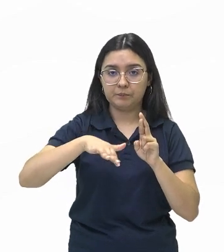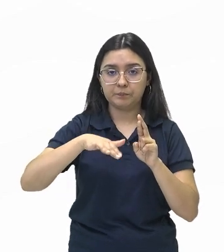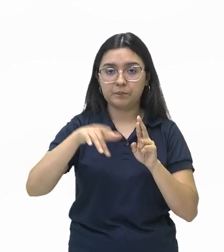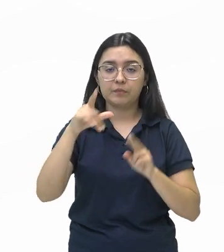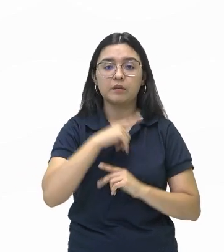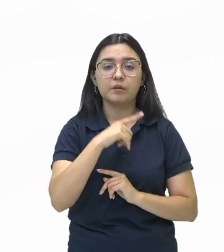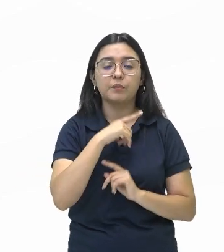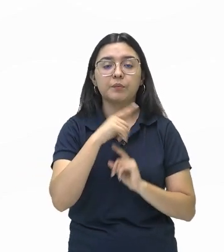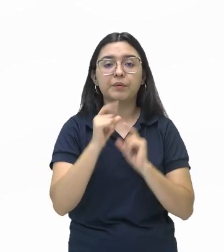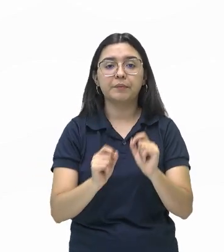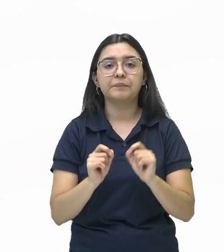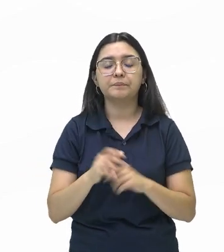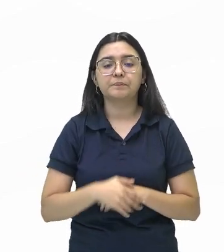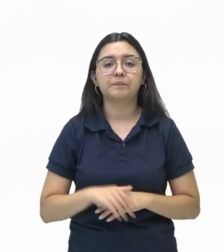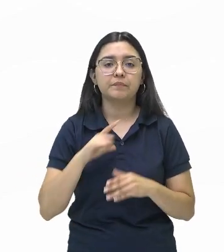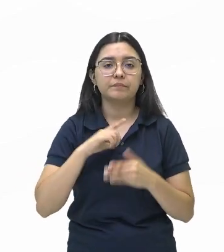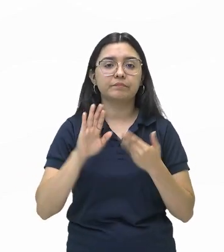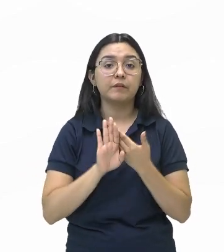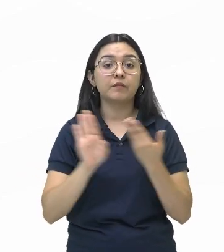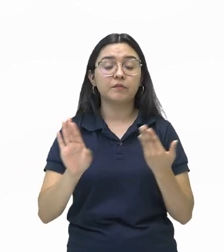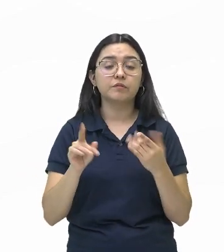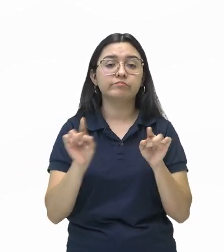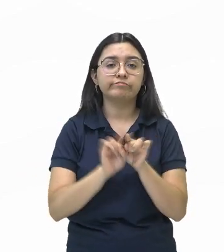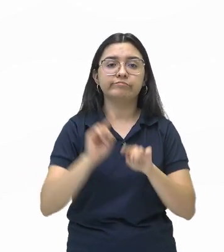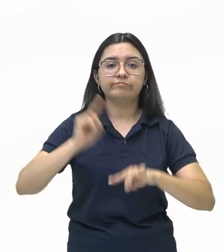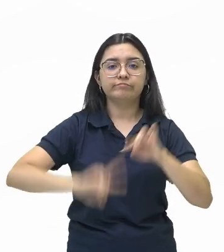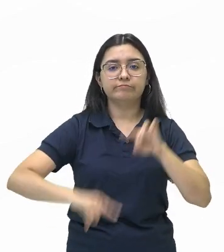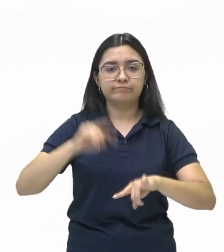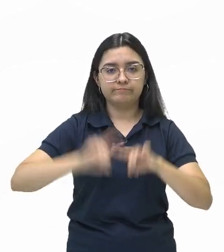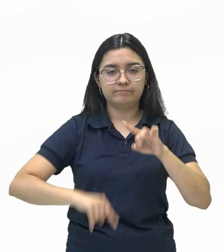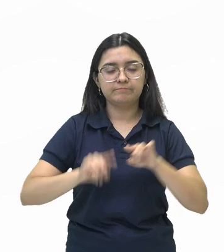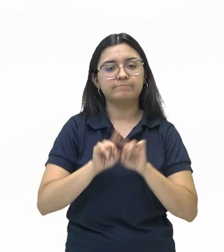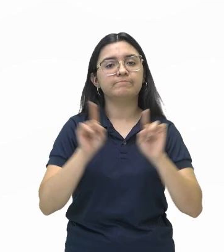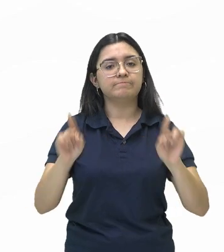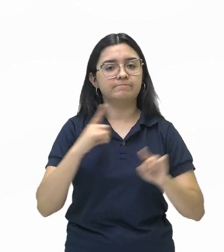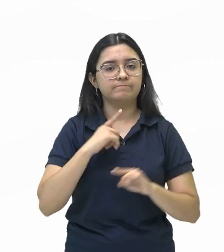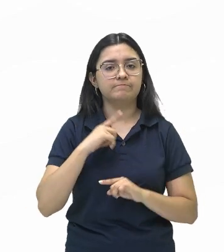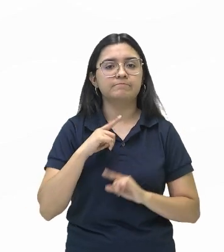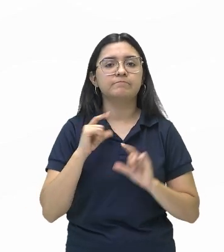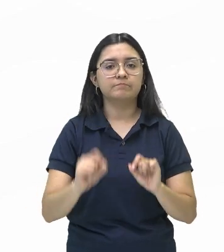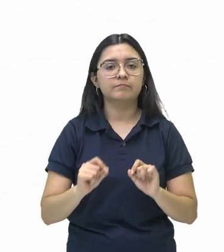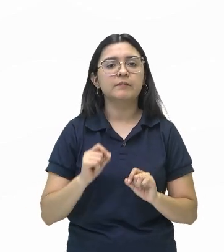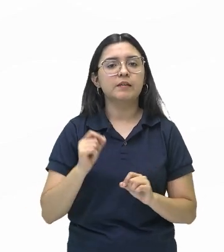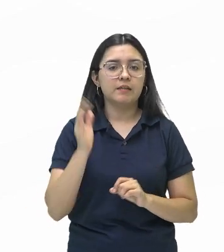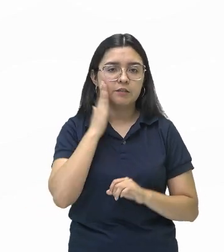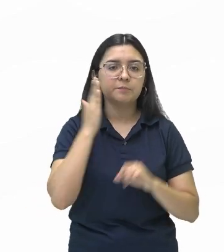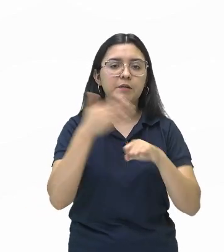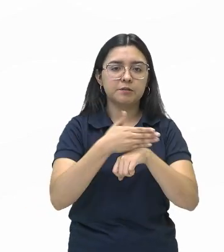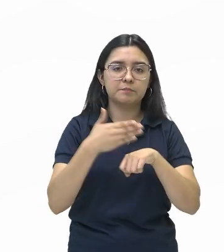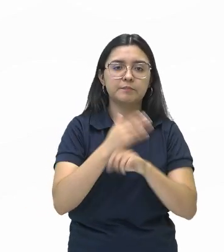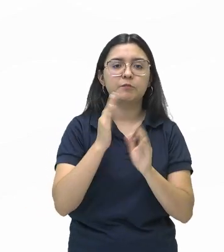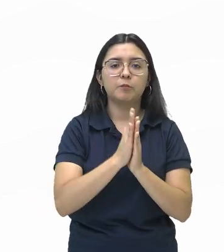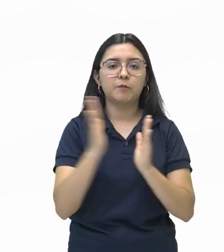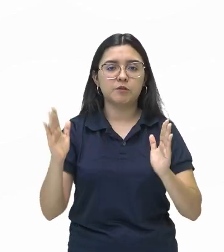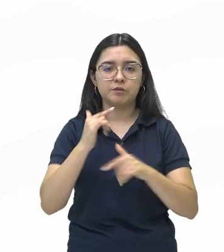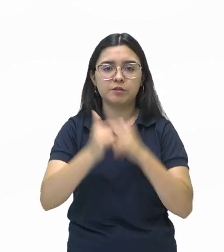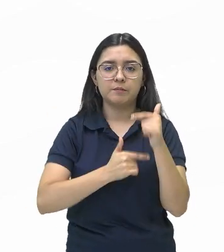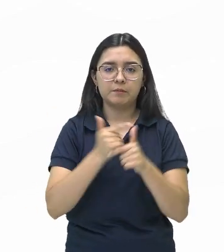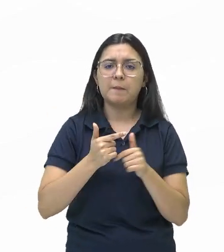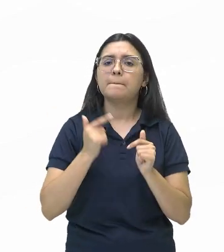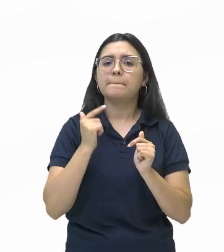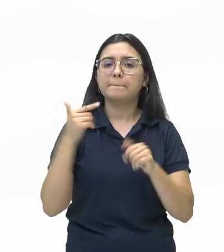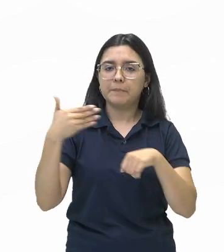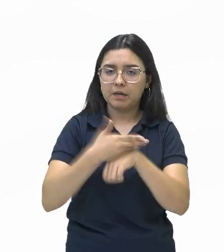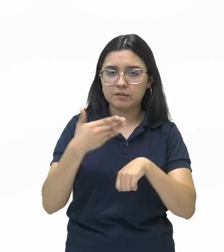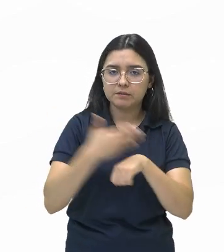eles ficam distantes do produto, muitas vezes, mas eles estão muito próximos do processo de trabalho. Então, eles participam de